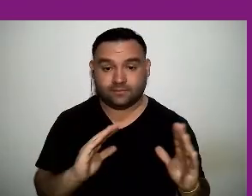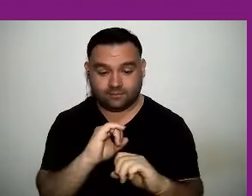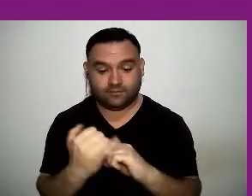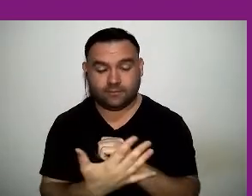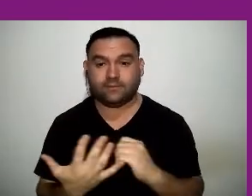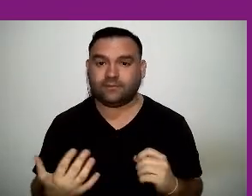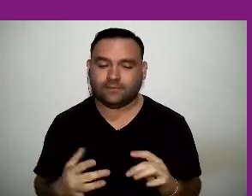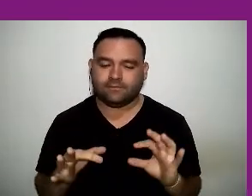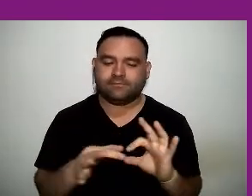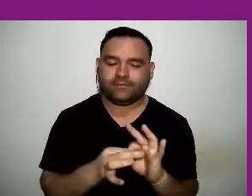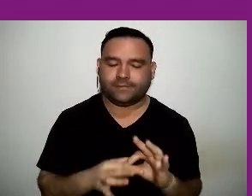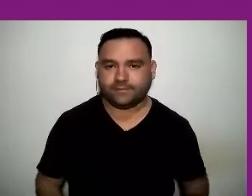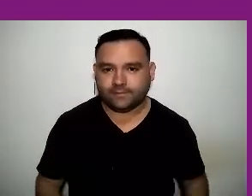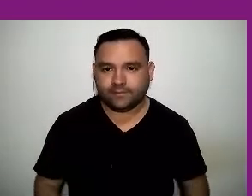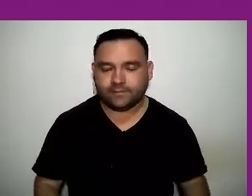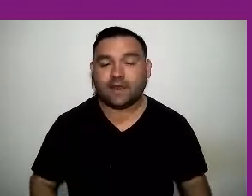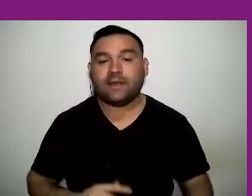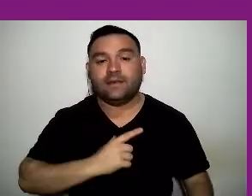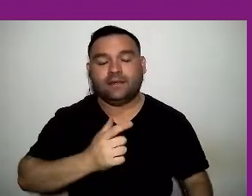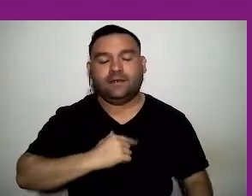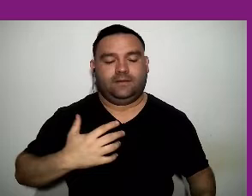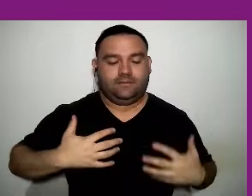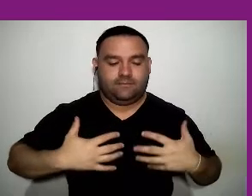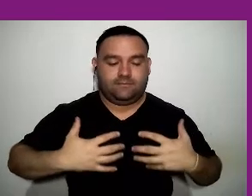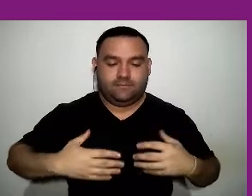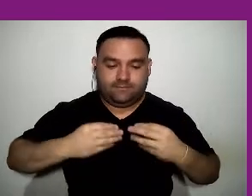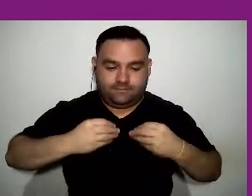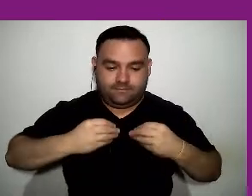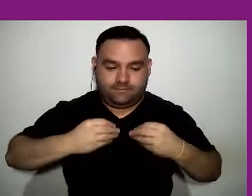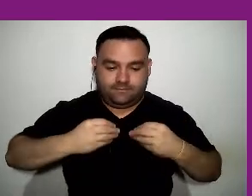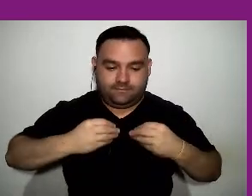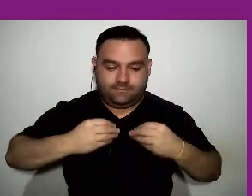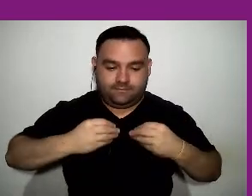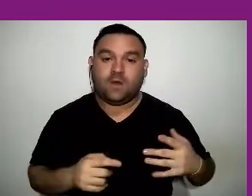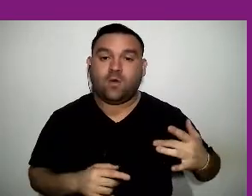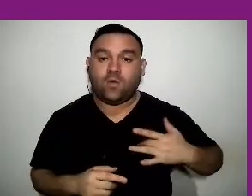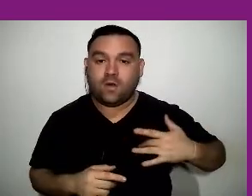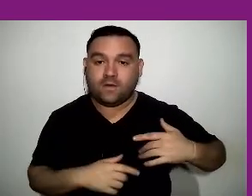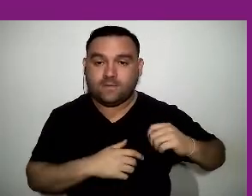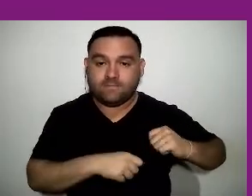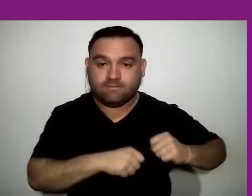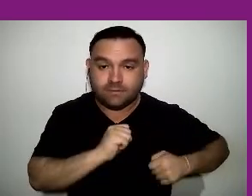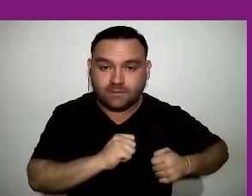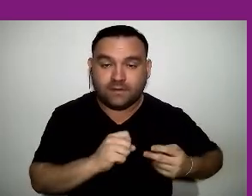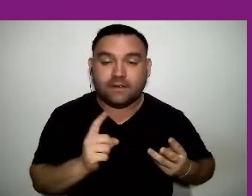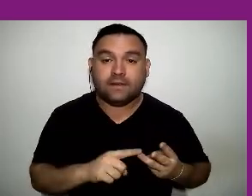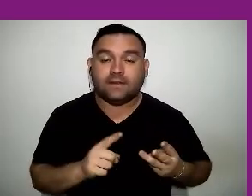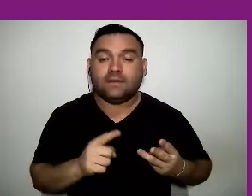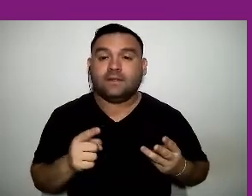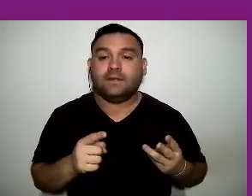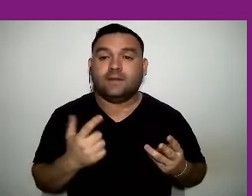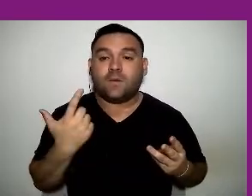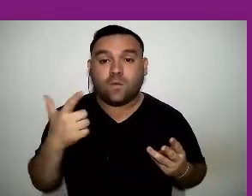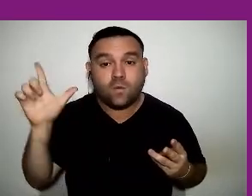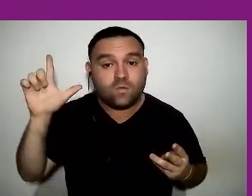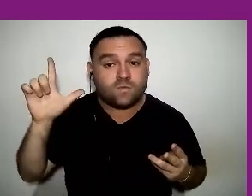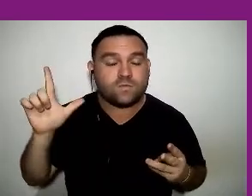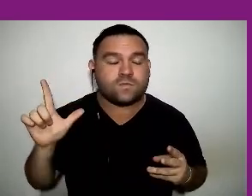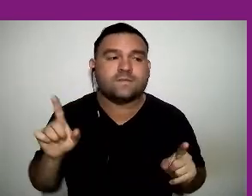COVID. Então, eu teria falência respiratória, síndrome coronariana aguda, e um outro